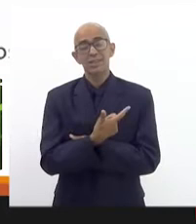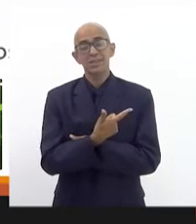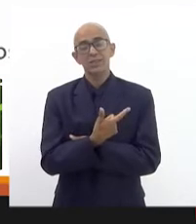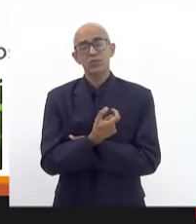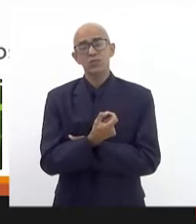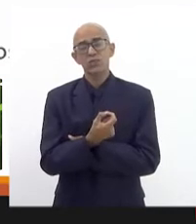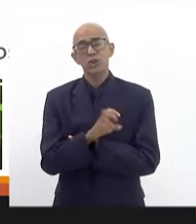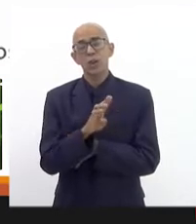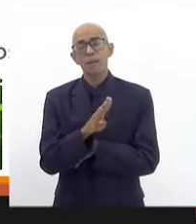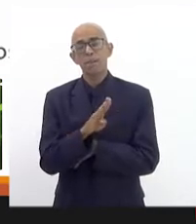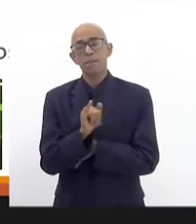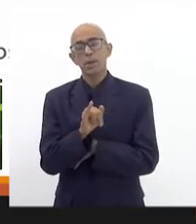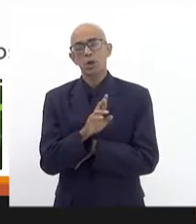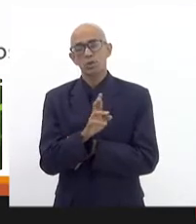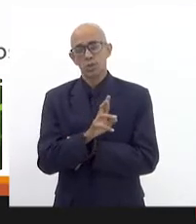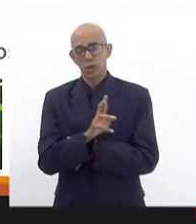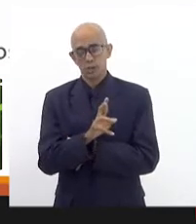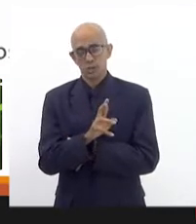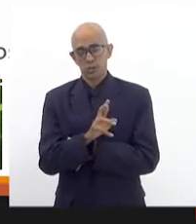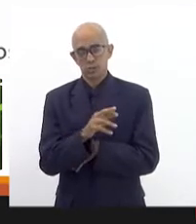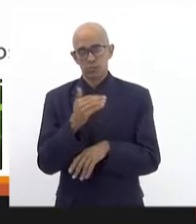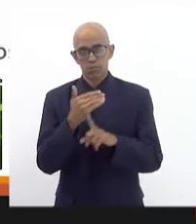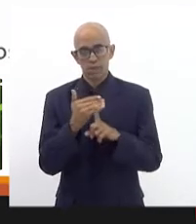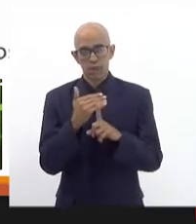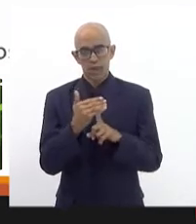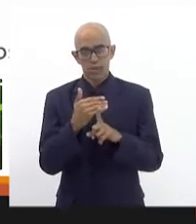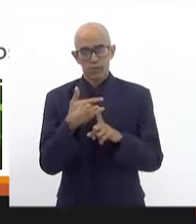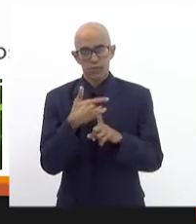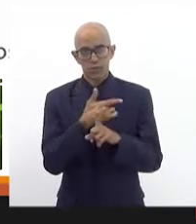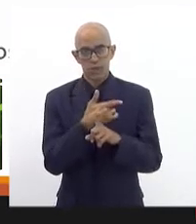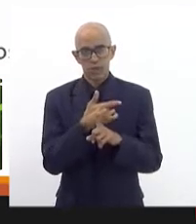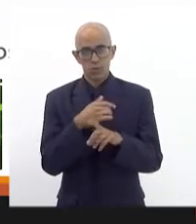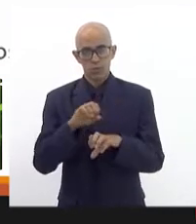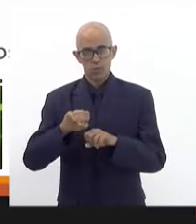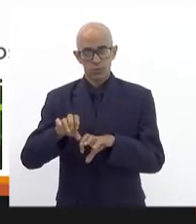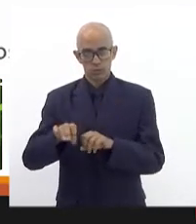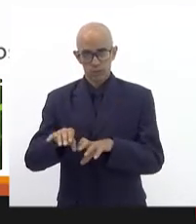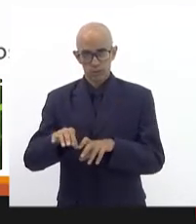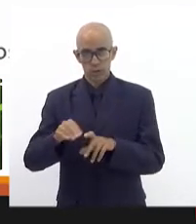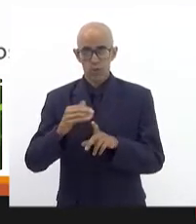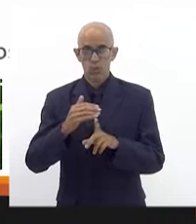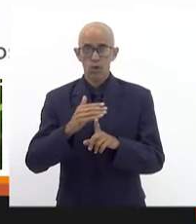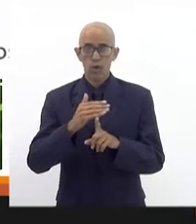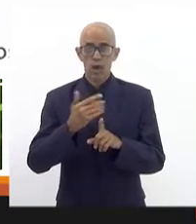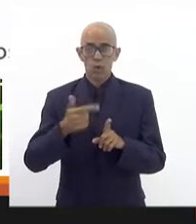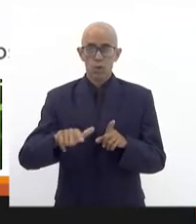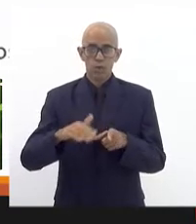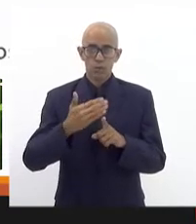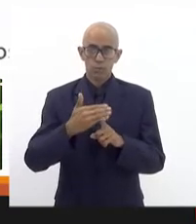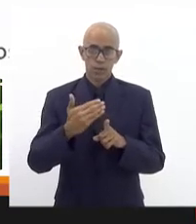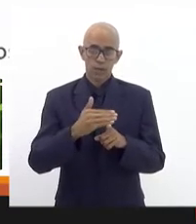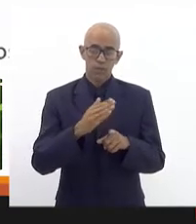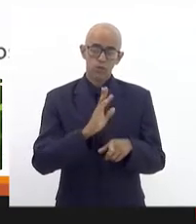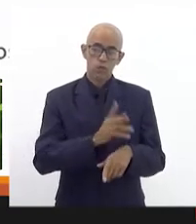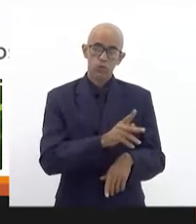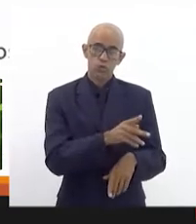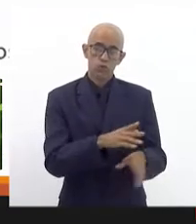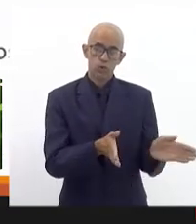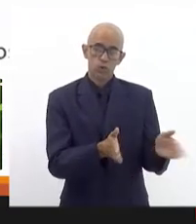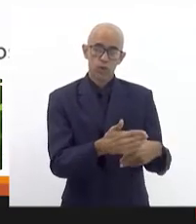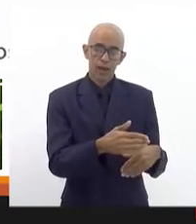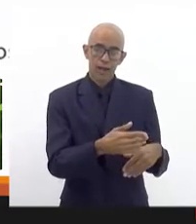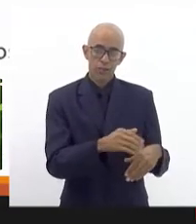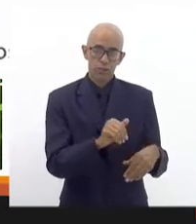enorme, né? Metade disso vai para a saúde e para a educação, e metade disso continua no Caixa da União, fazendo